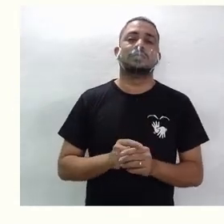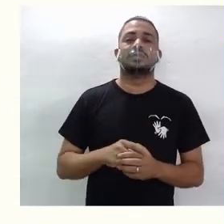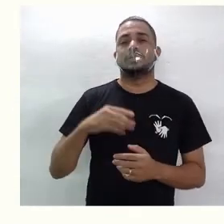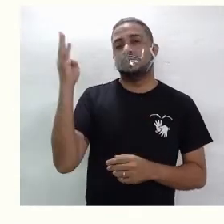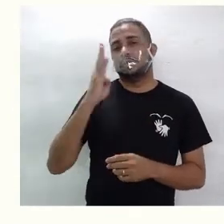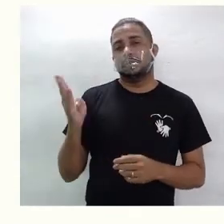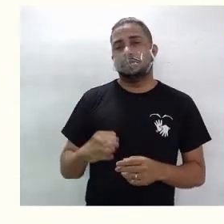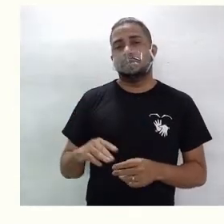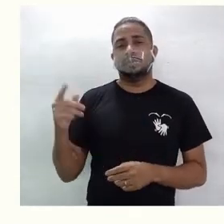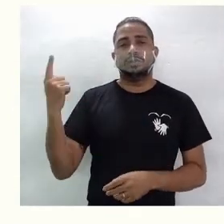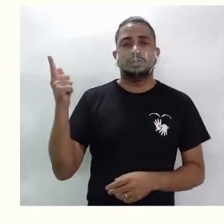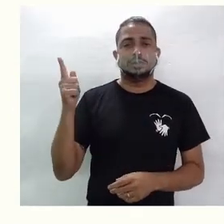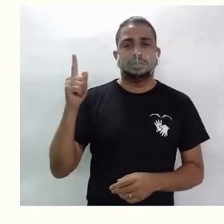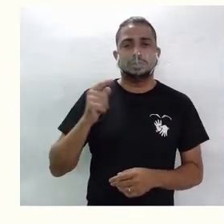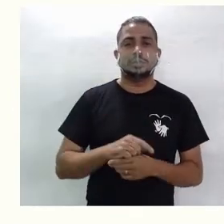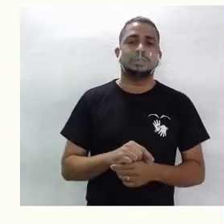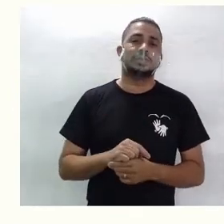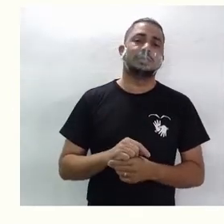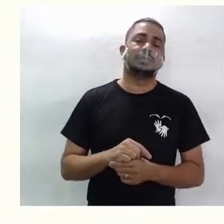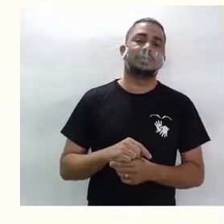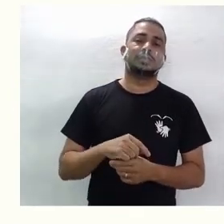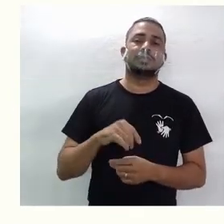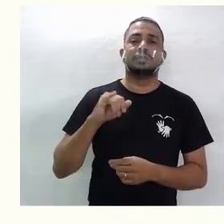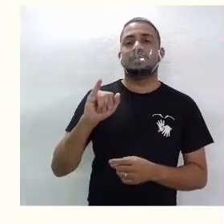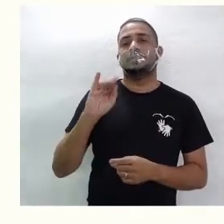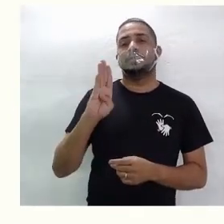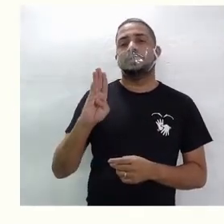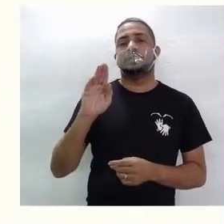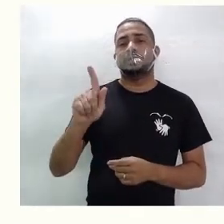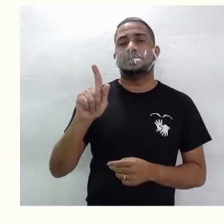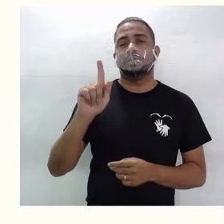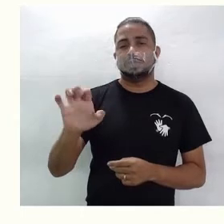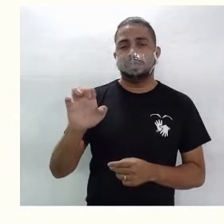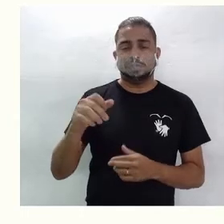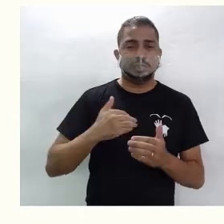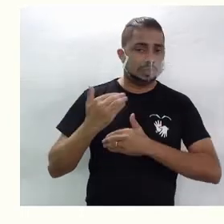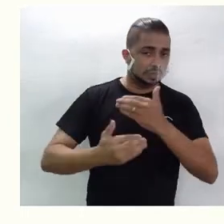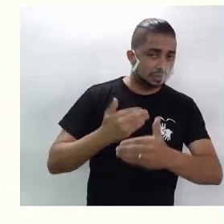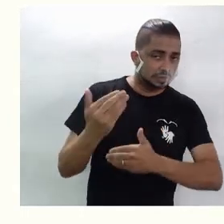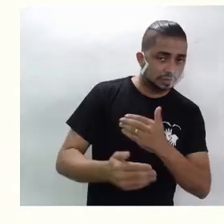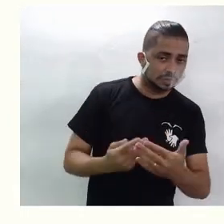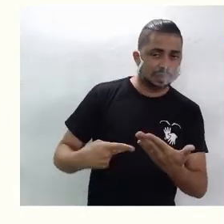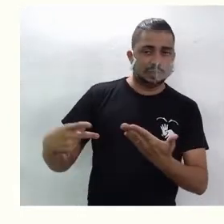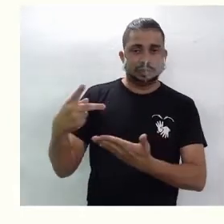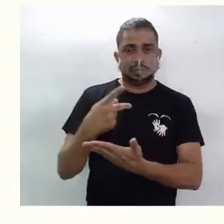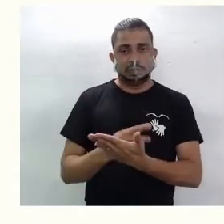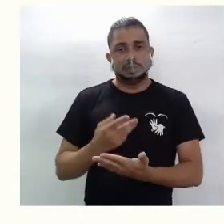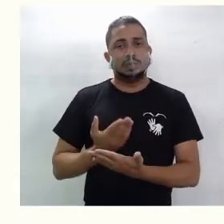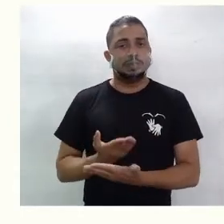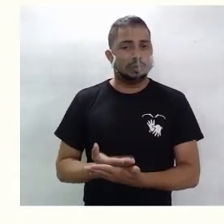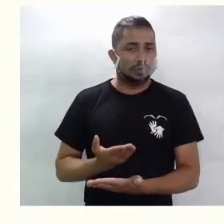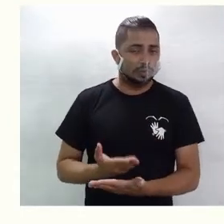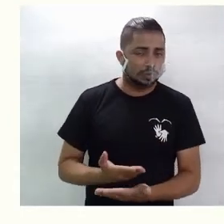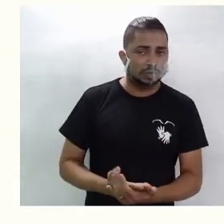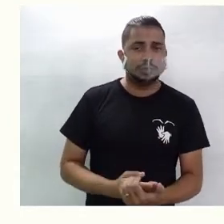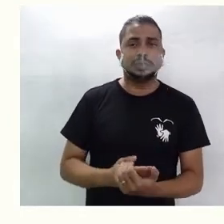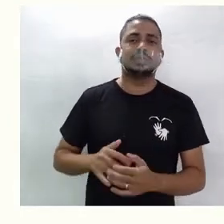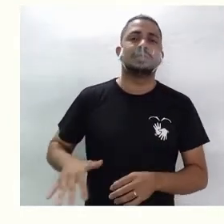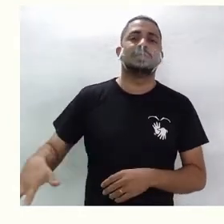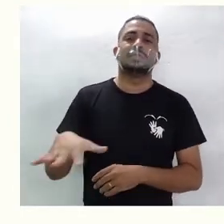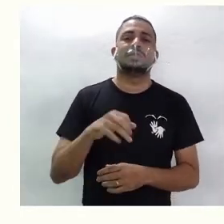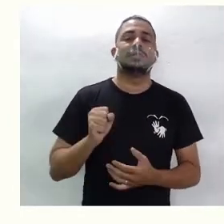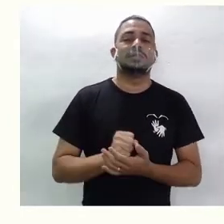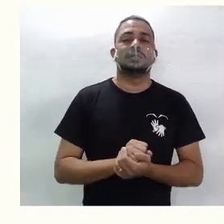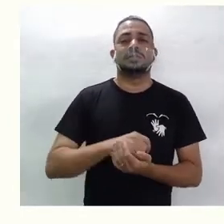e Estatística, o IBGE, ele desenvolveu esse mapa aí através de estudos sobre regiões do